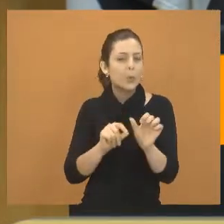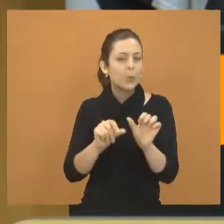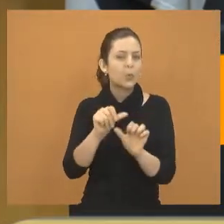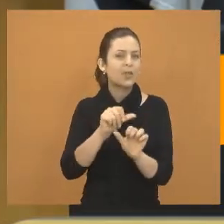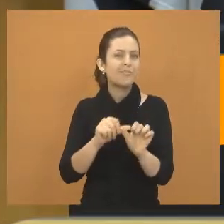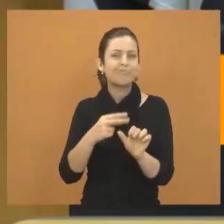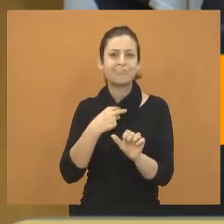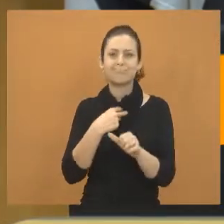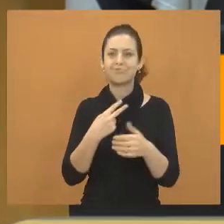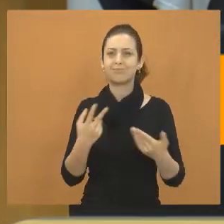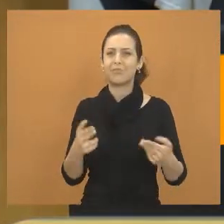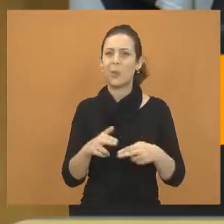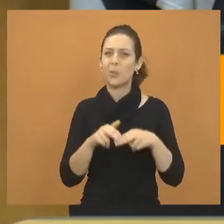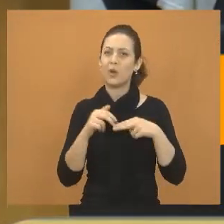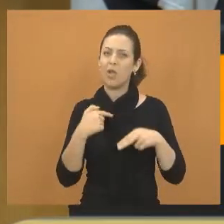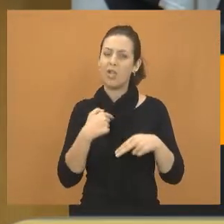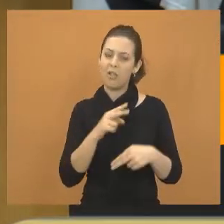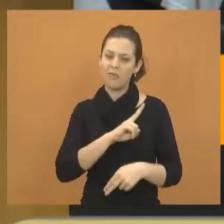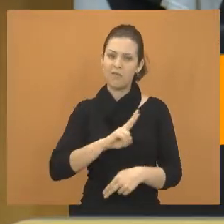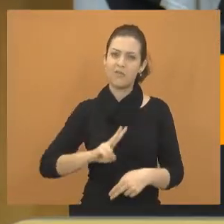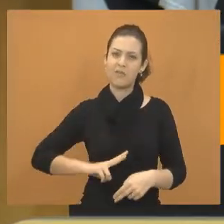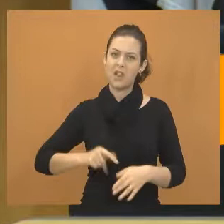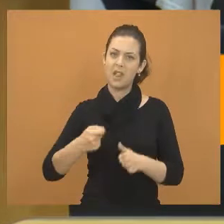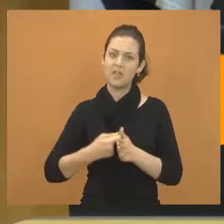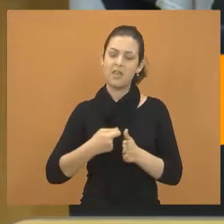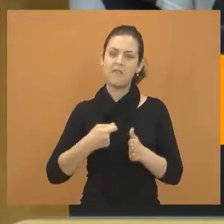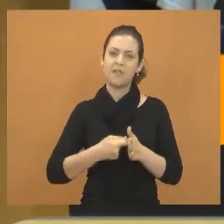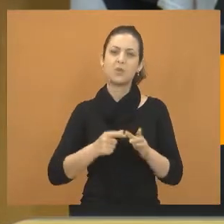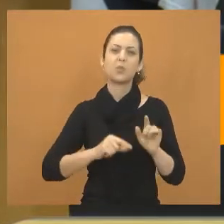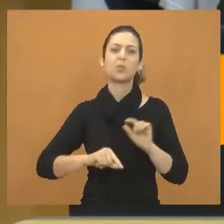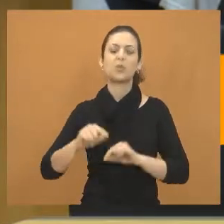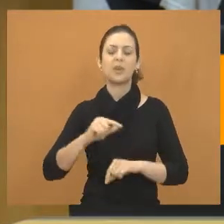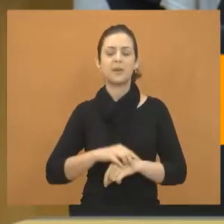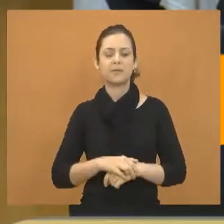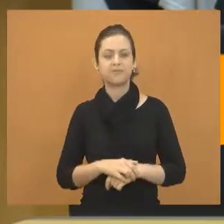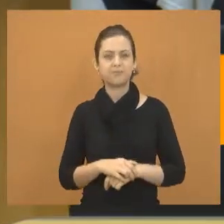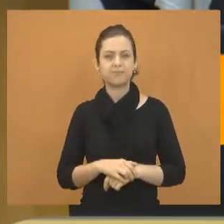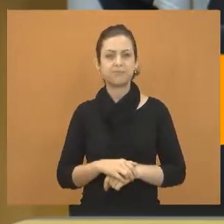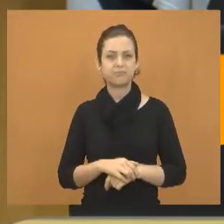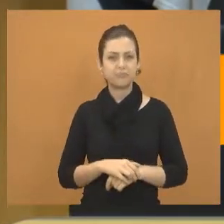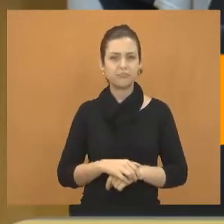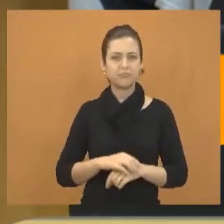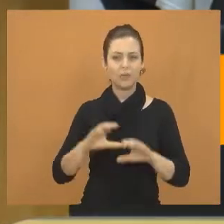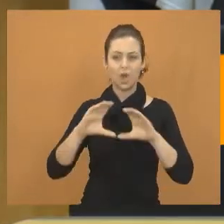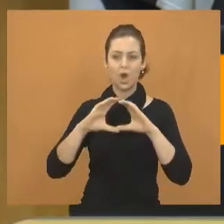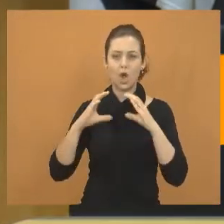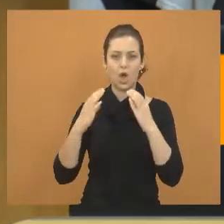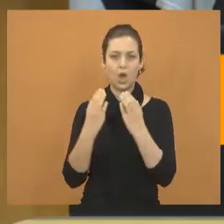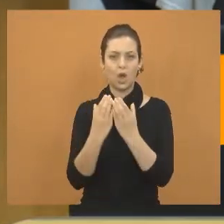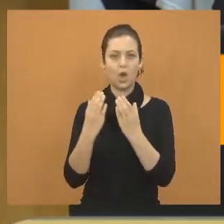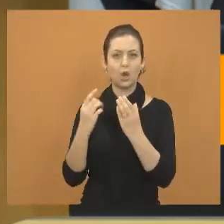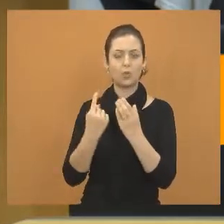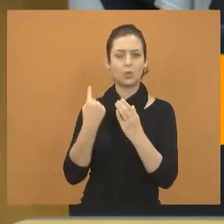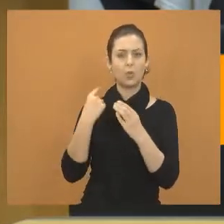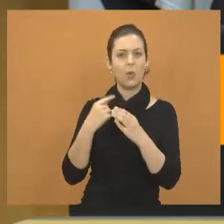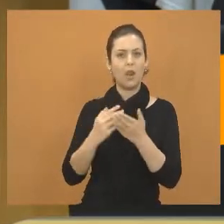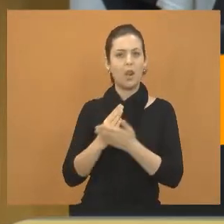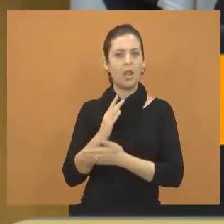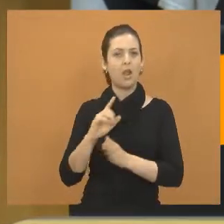É por isso que também eu, enquanto vereador, eu defendo, né, que o Congresso Nacional poderia aprovar uma